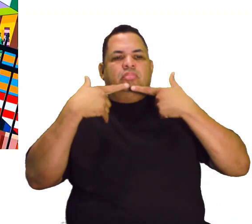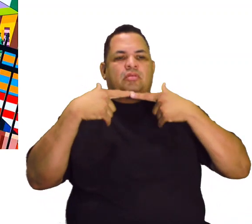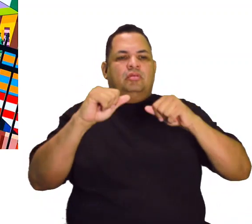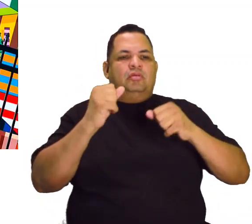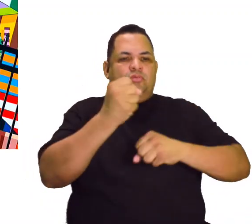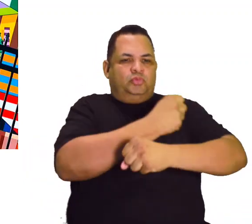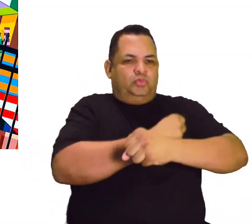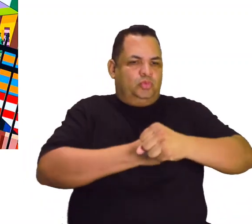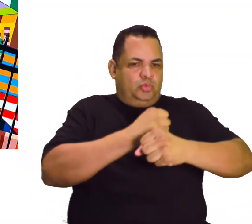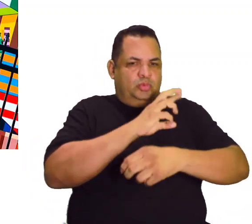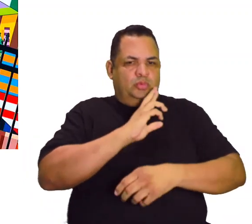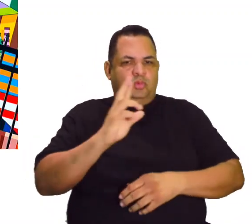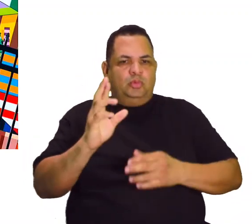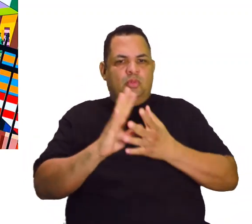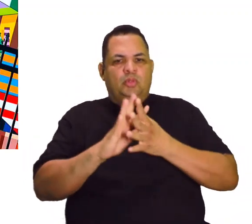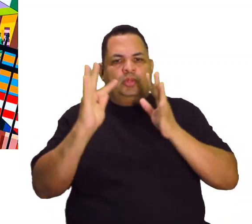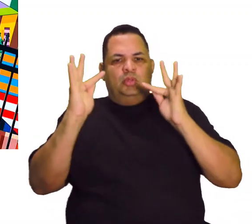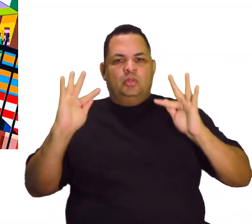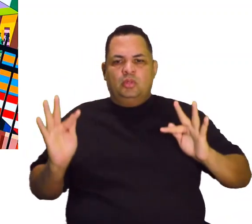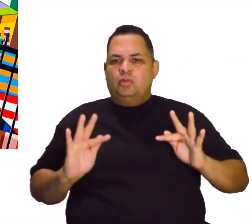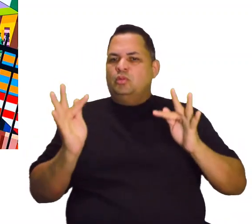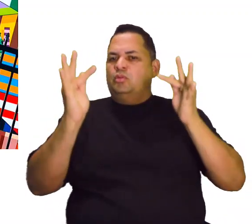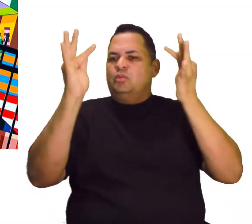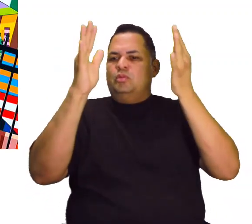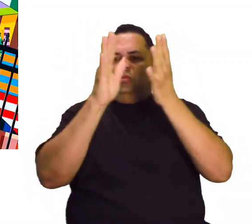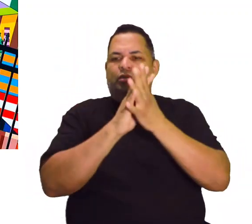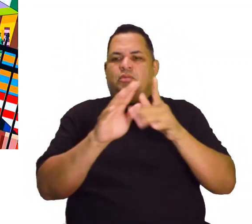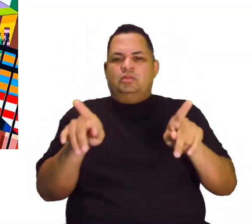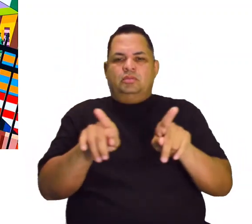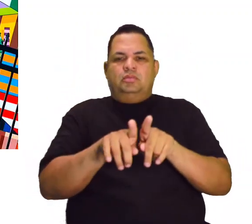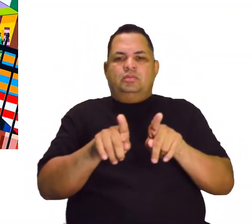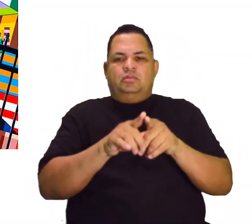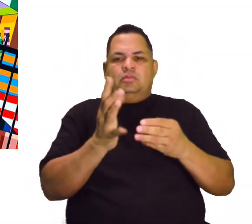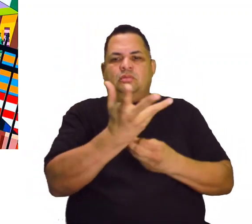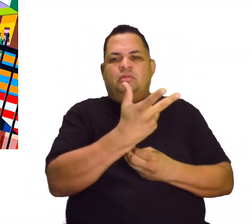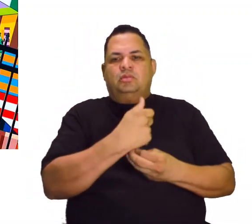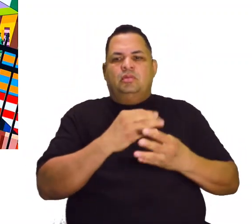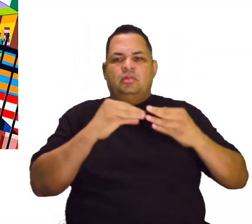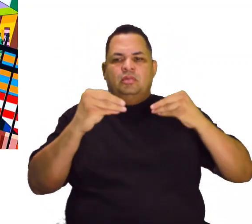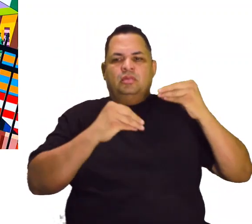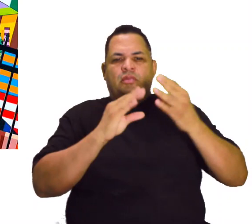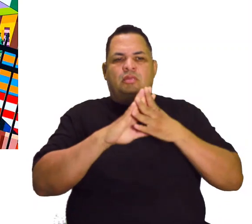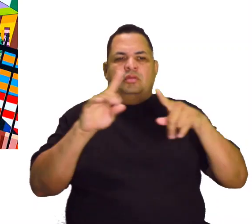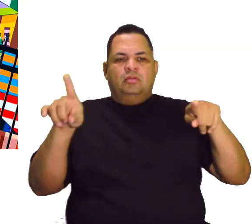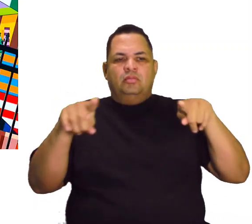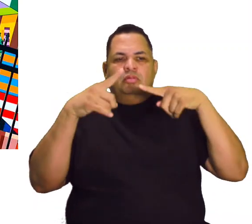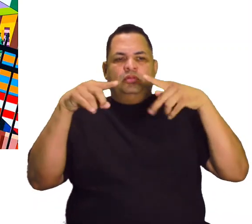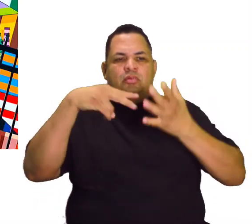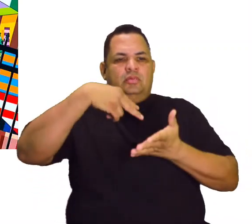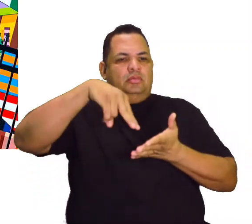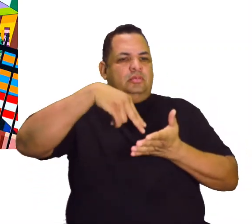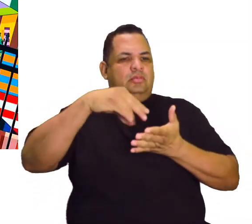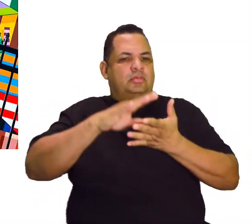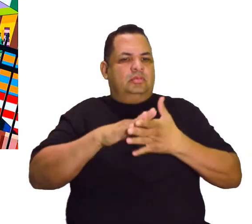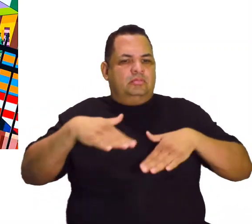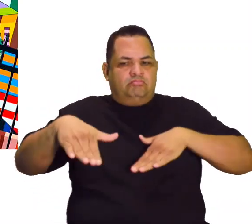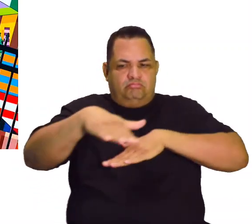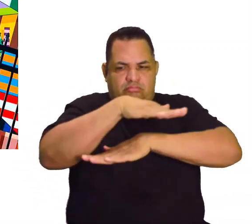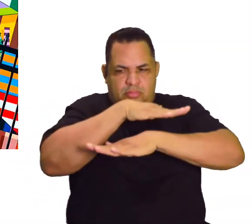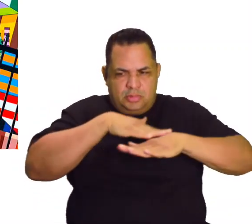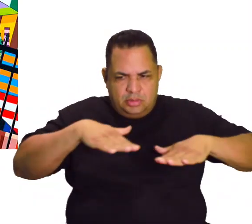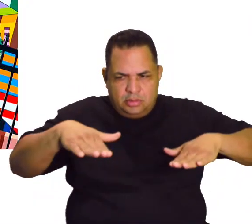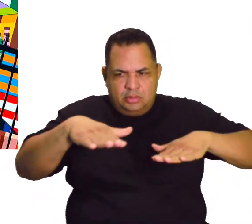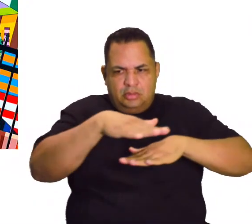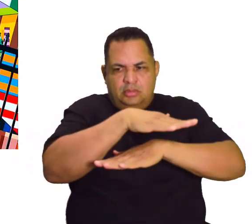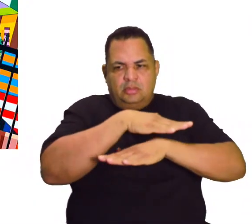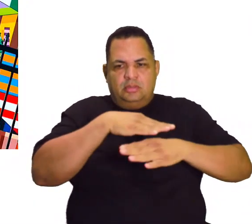culinária, a religião, o folclore e as artes. Tanto artes plásticas, música,